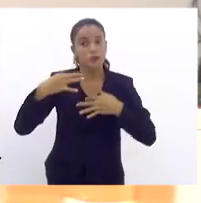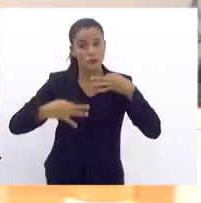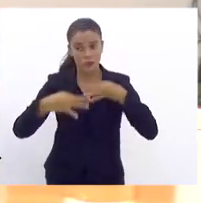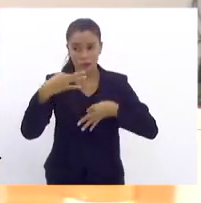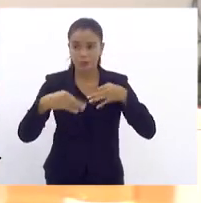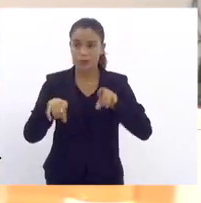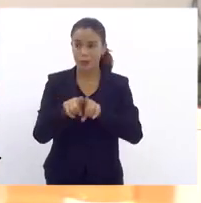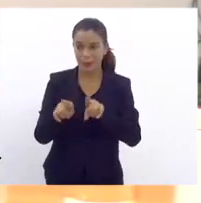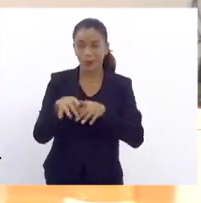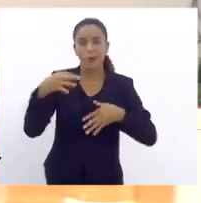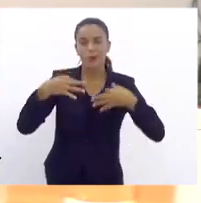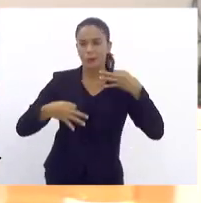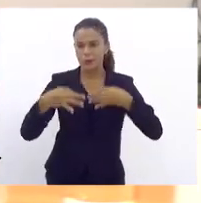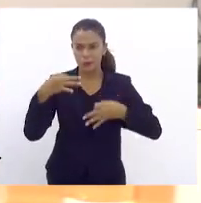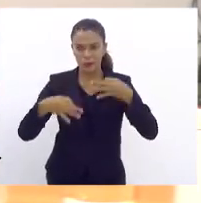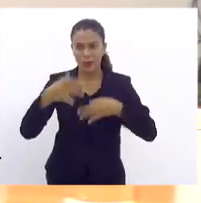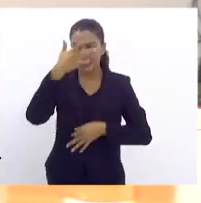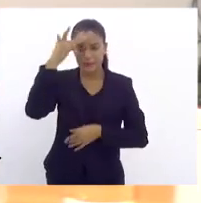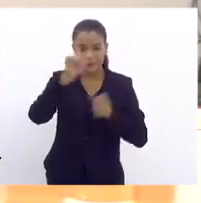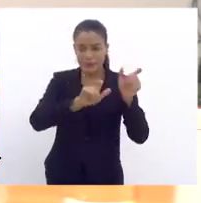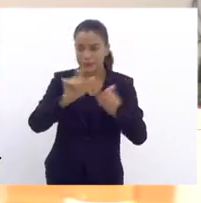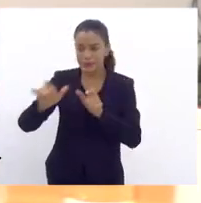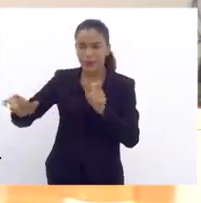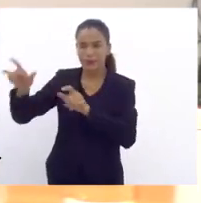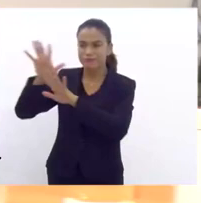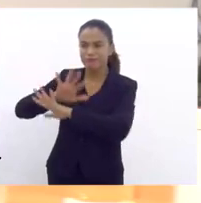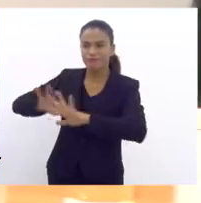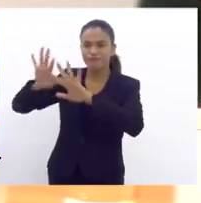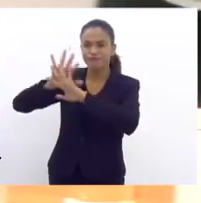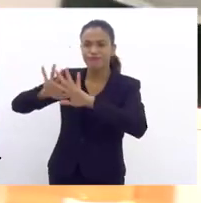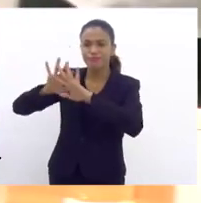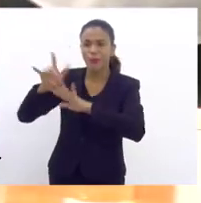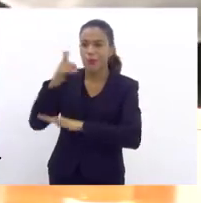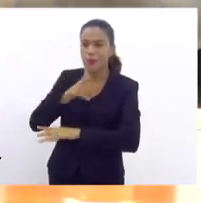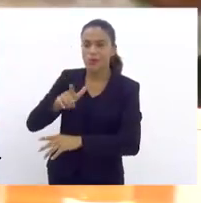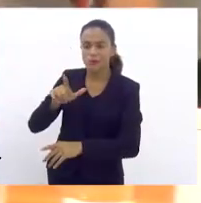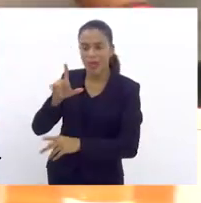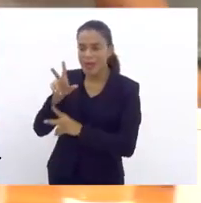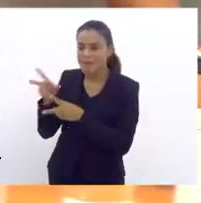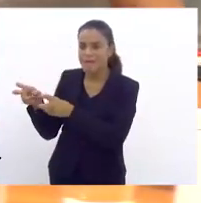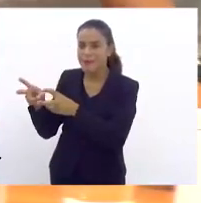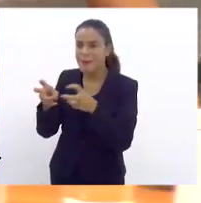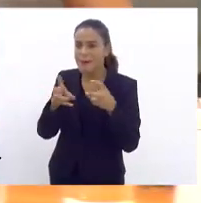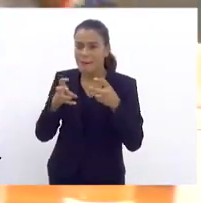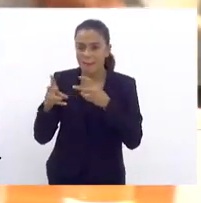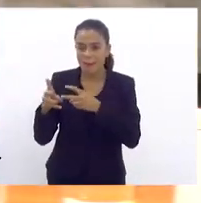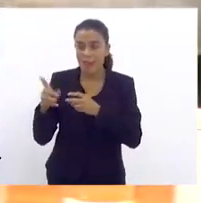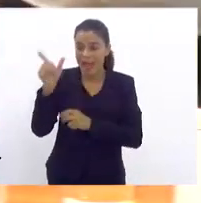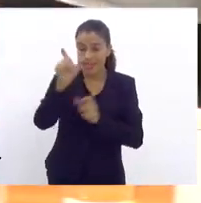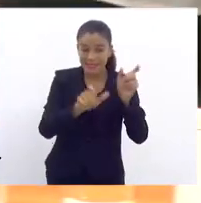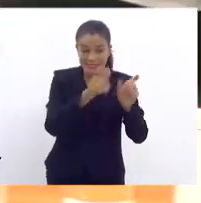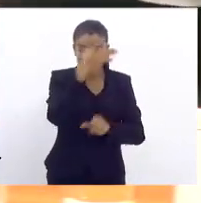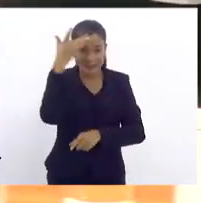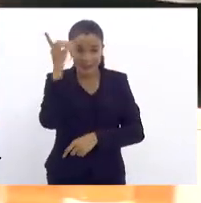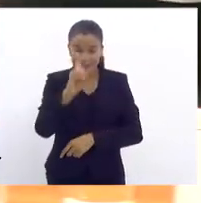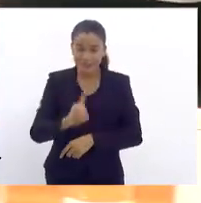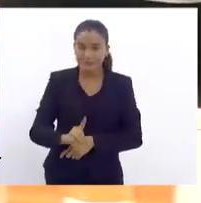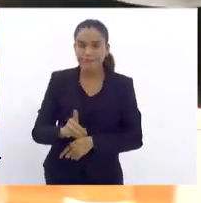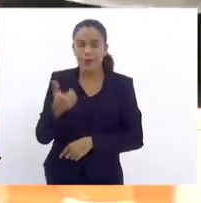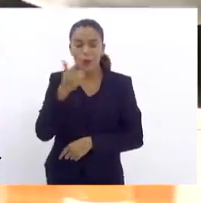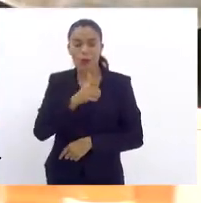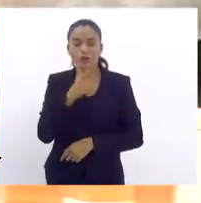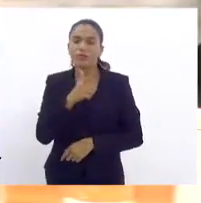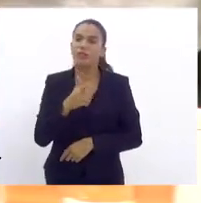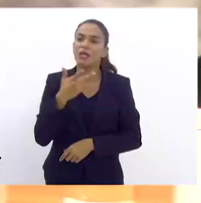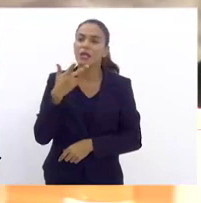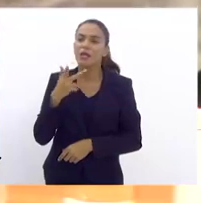também porque juridicamente elas também são invisíveis e para que elas possam nos trazer falar por